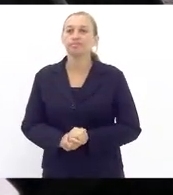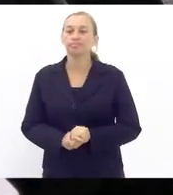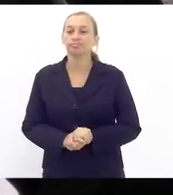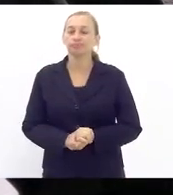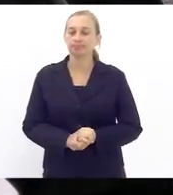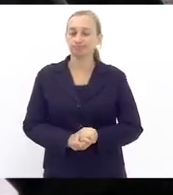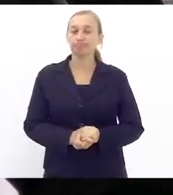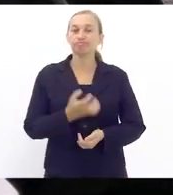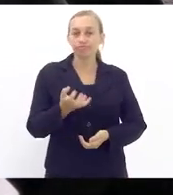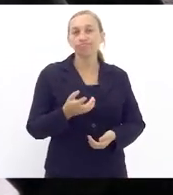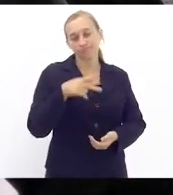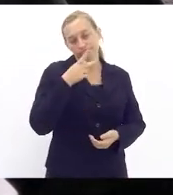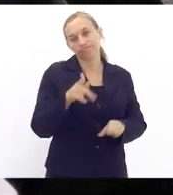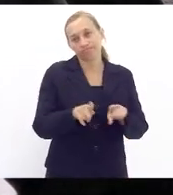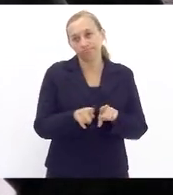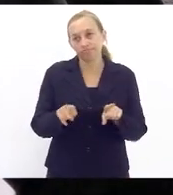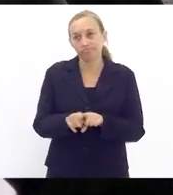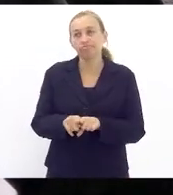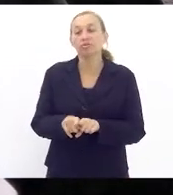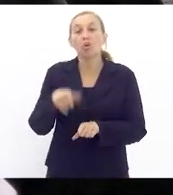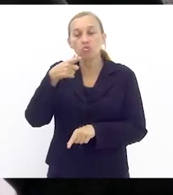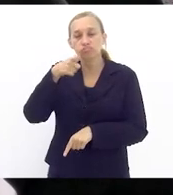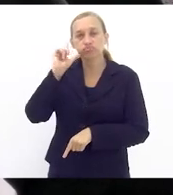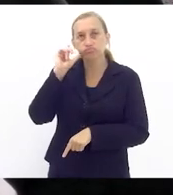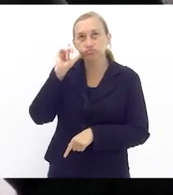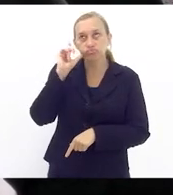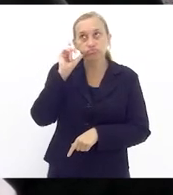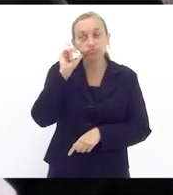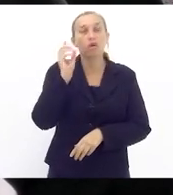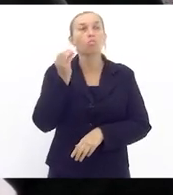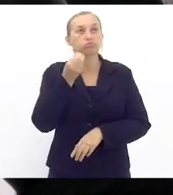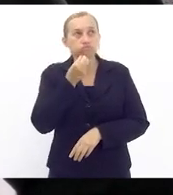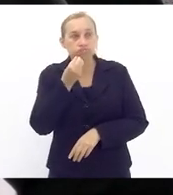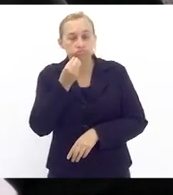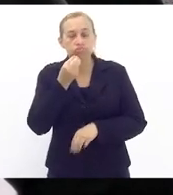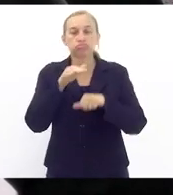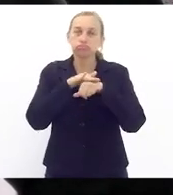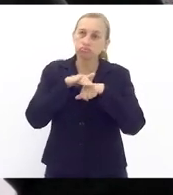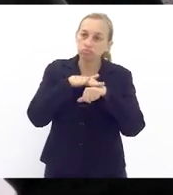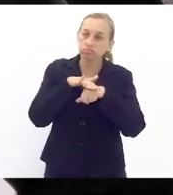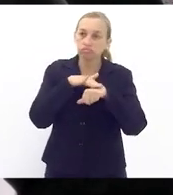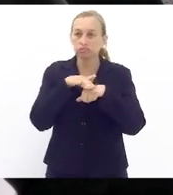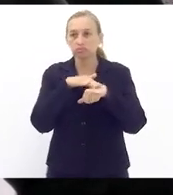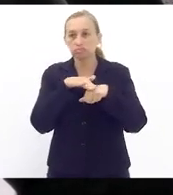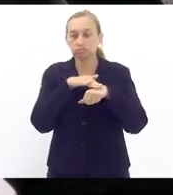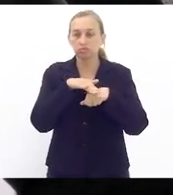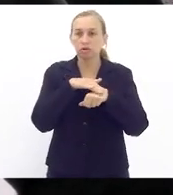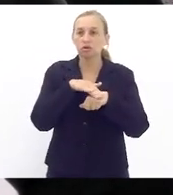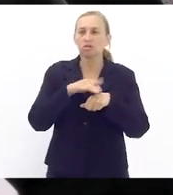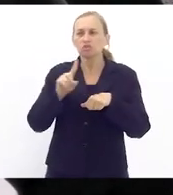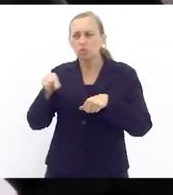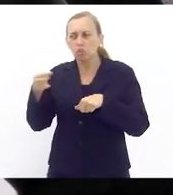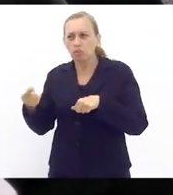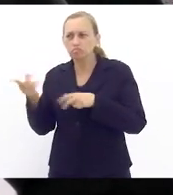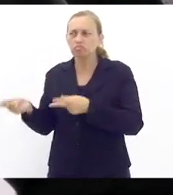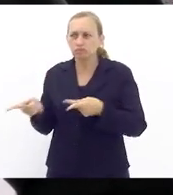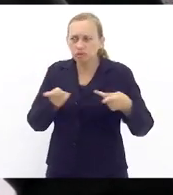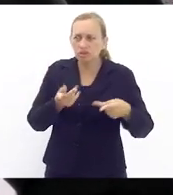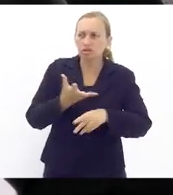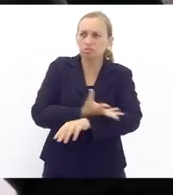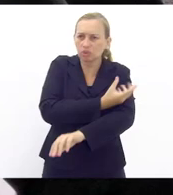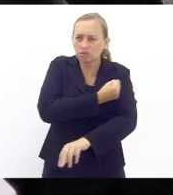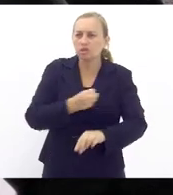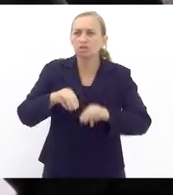quero falar também que eu estive ontem tive oportunidade de conversar até numa outra visita emocionante